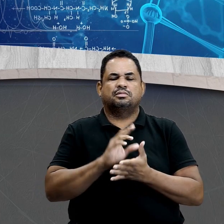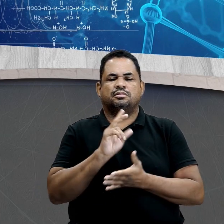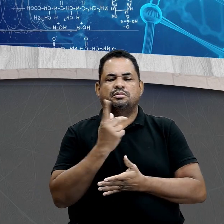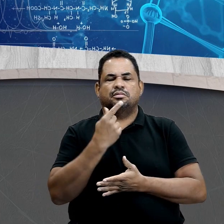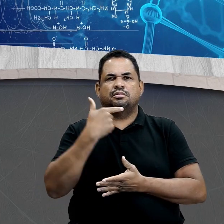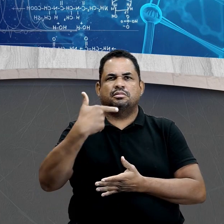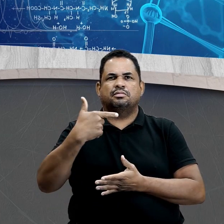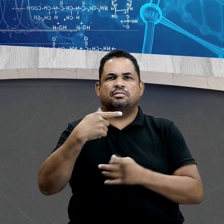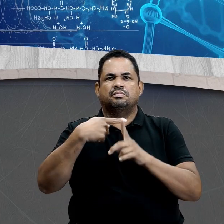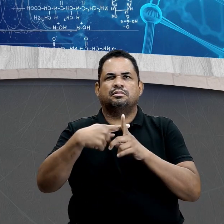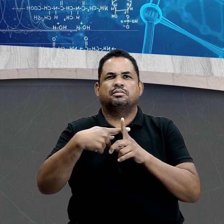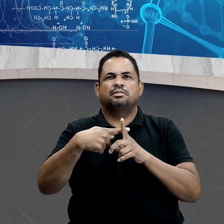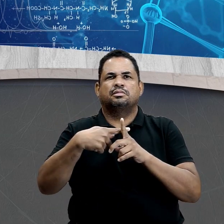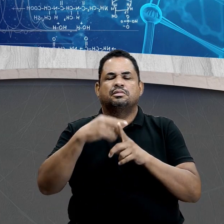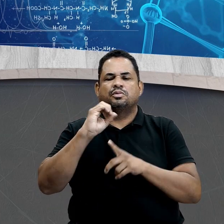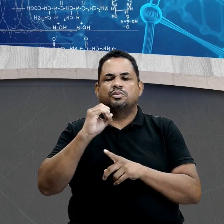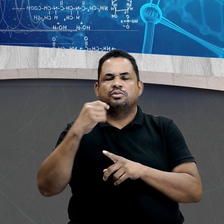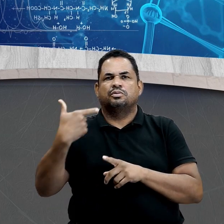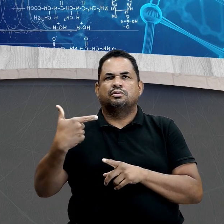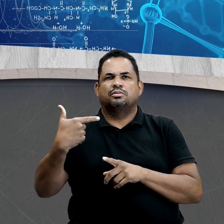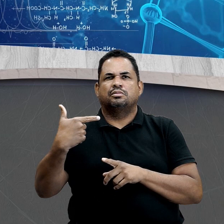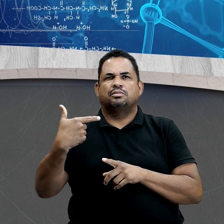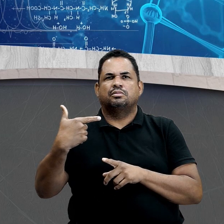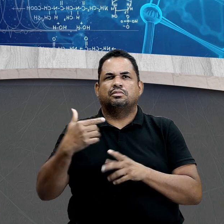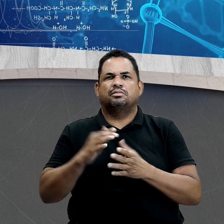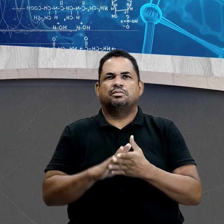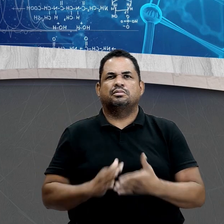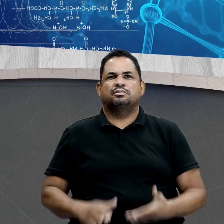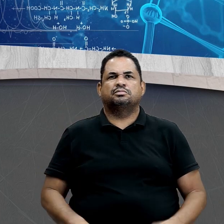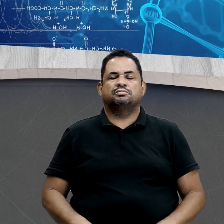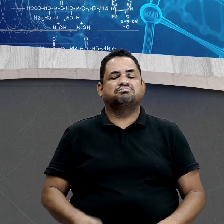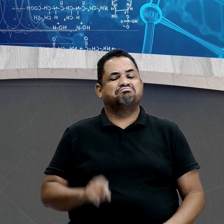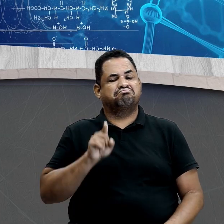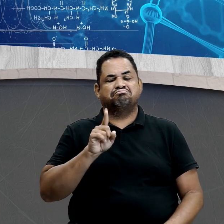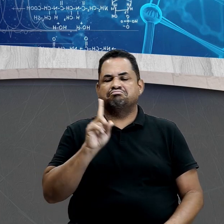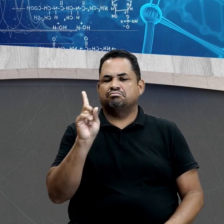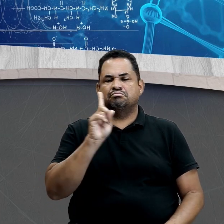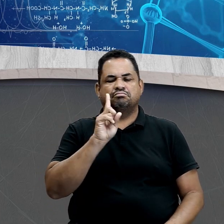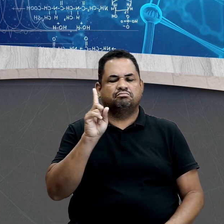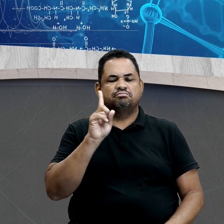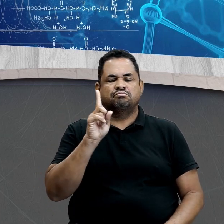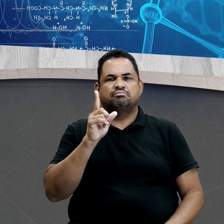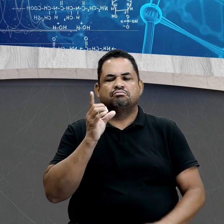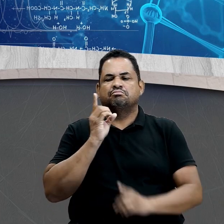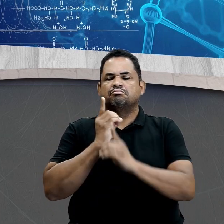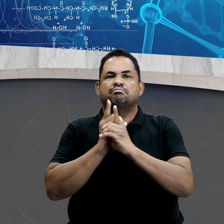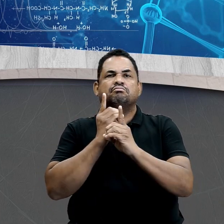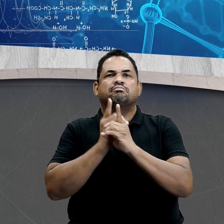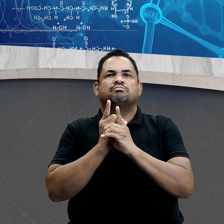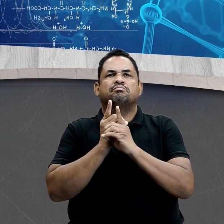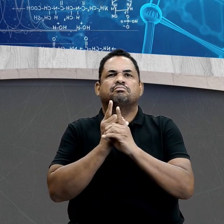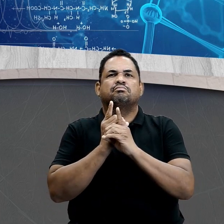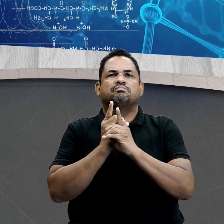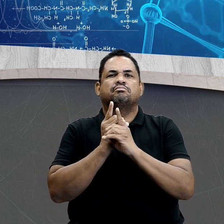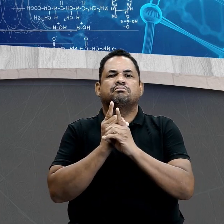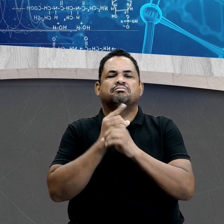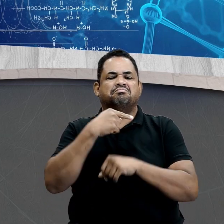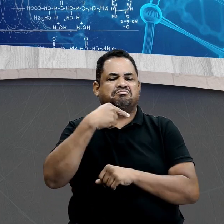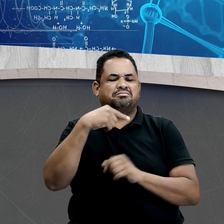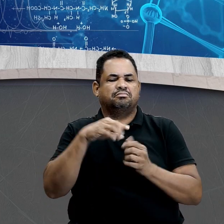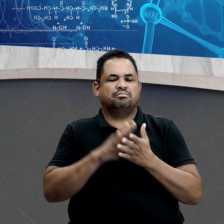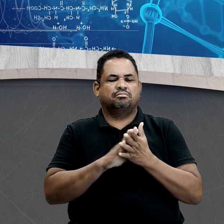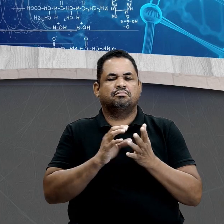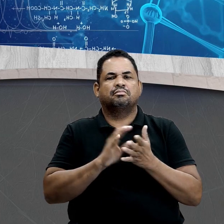H2 mais O2. Você não vai encontrar sinal de menos,